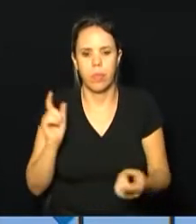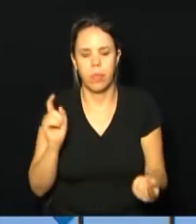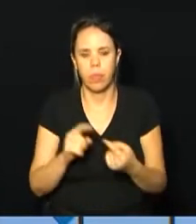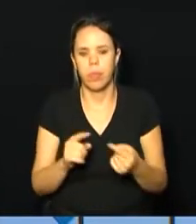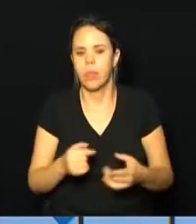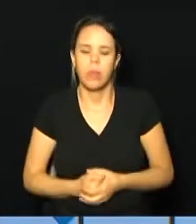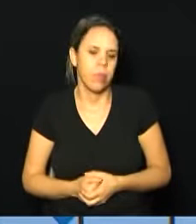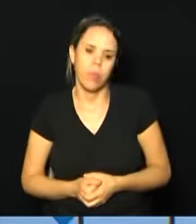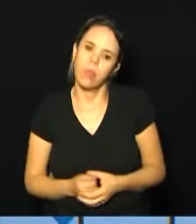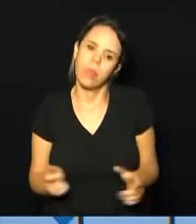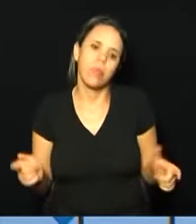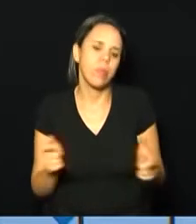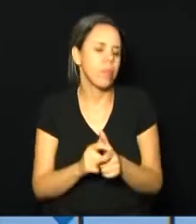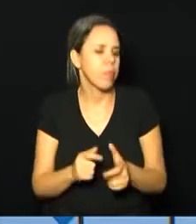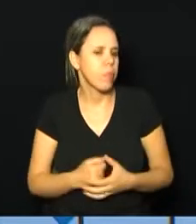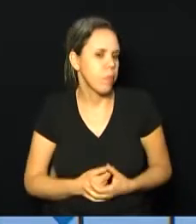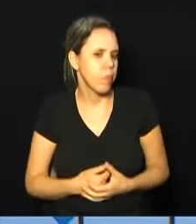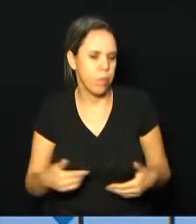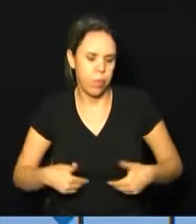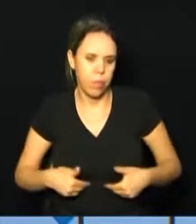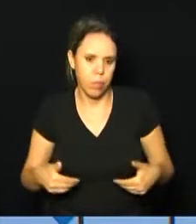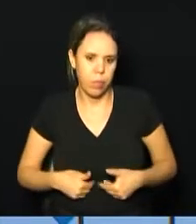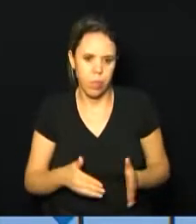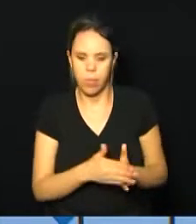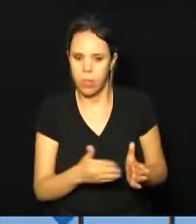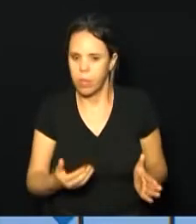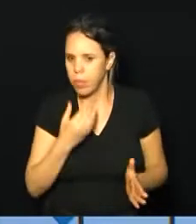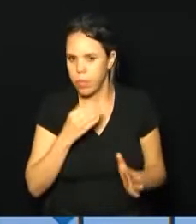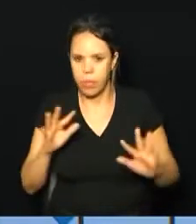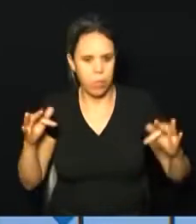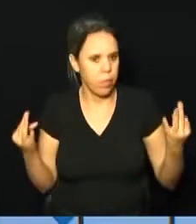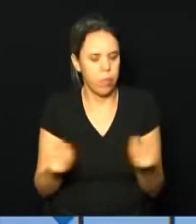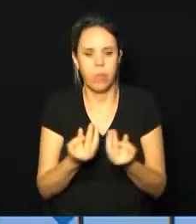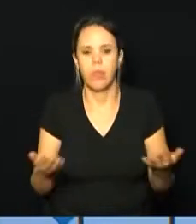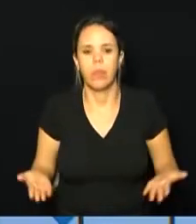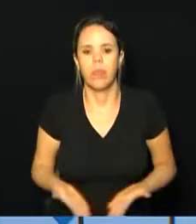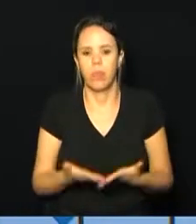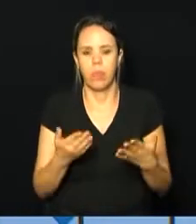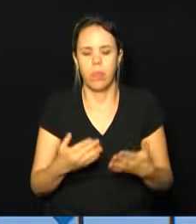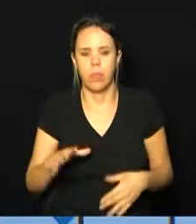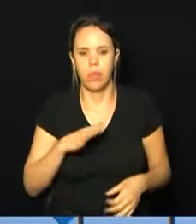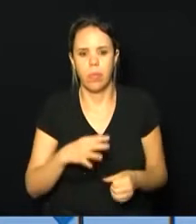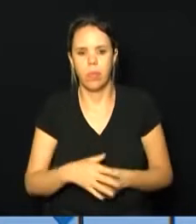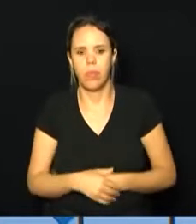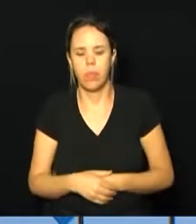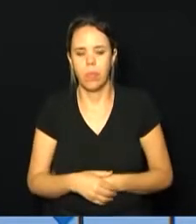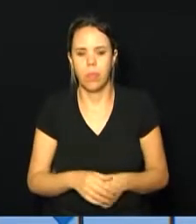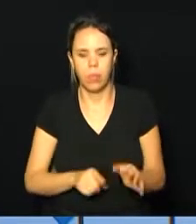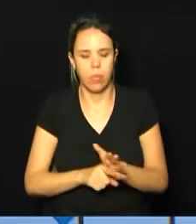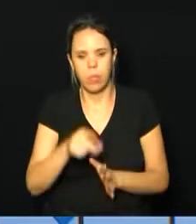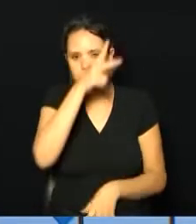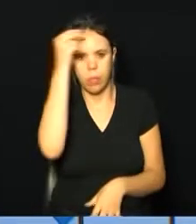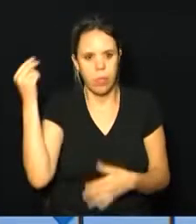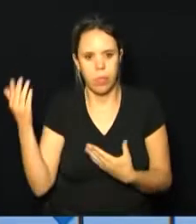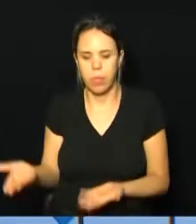objetivo de minimizar a fome agora no período de Natal das famílias vulneráveis aqui da cidade. E de acordo com a